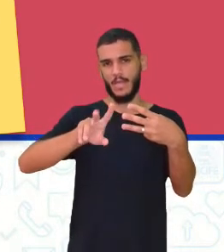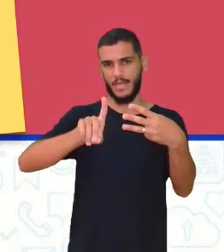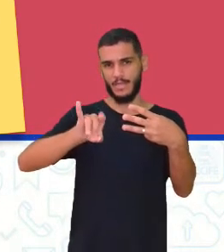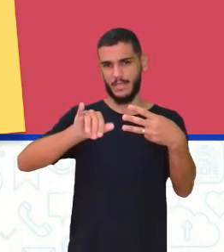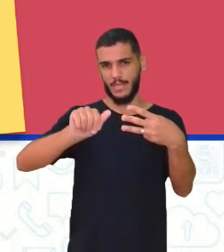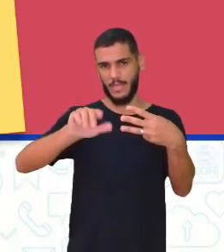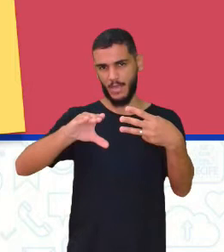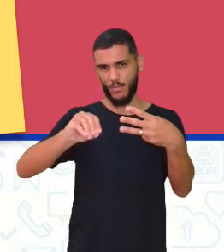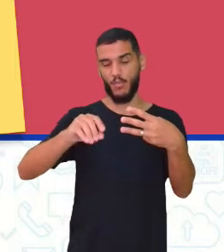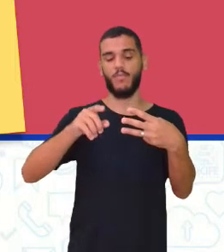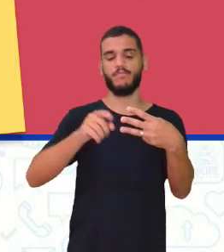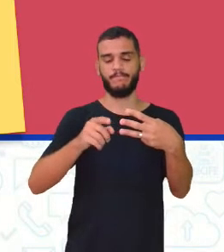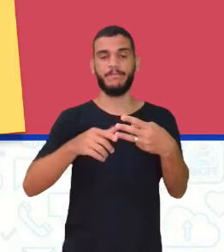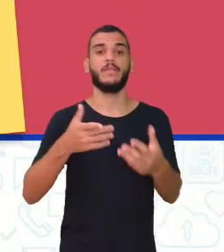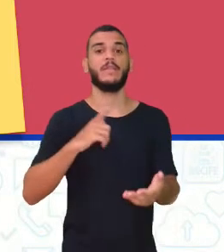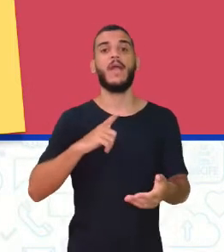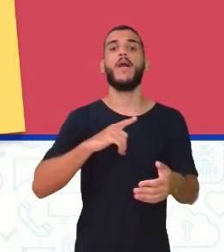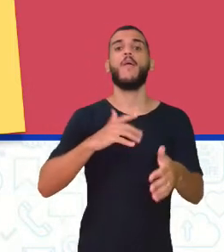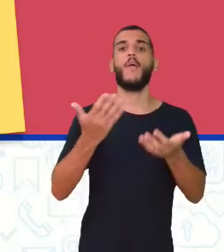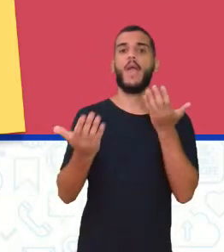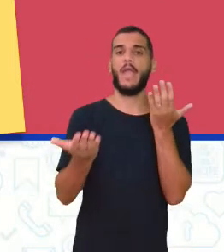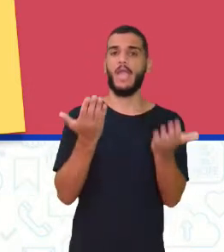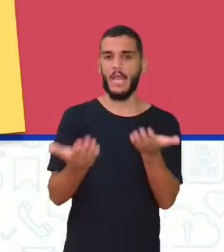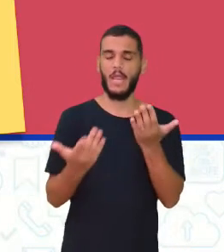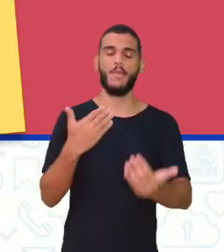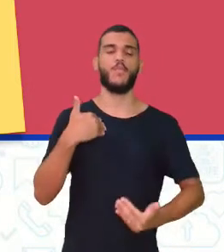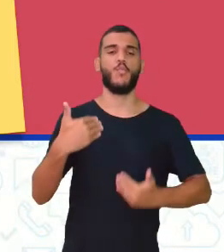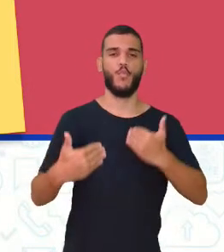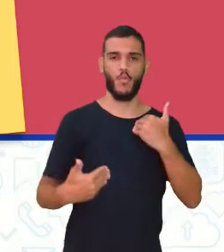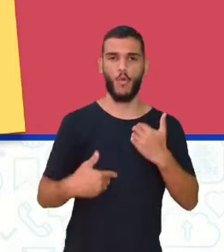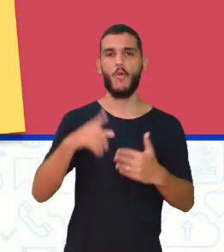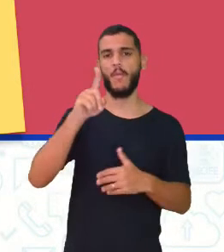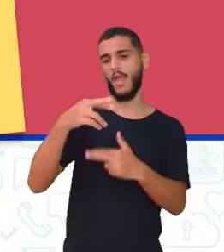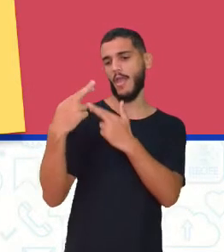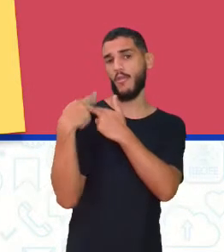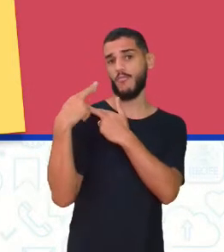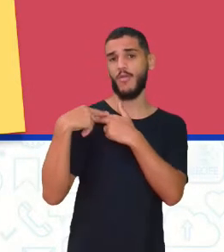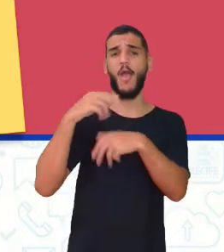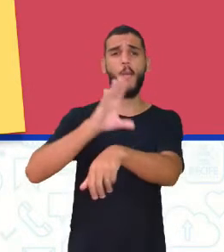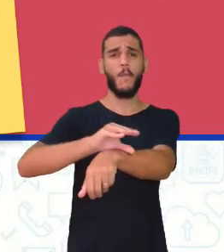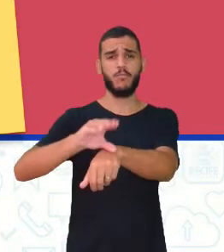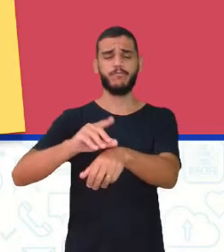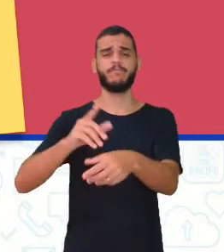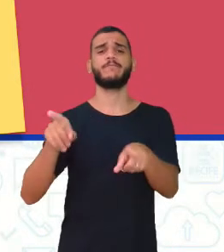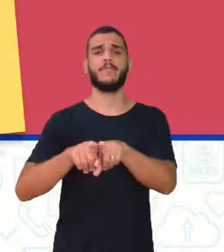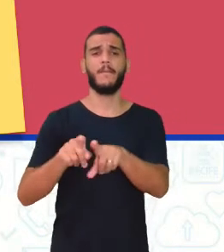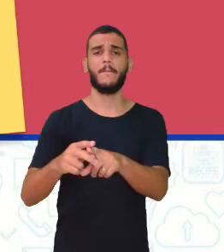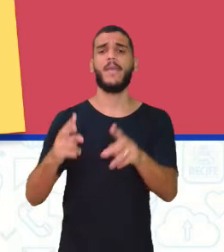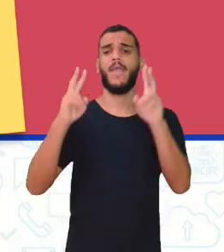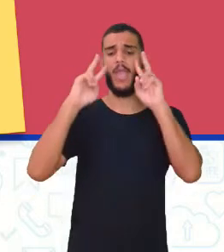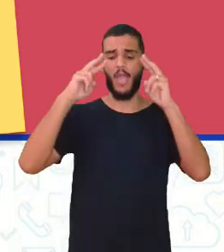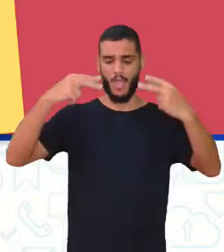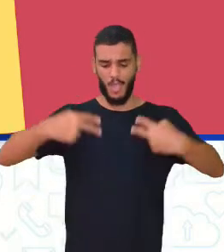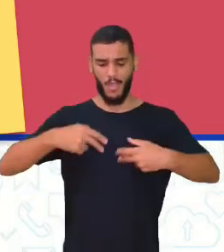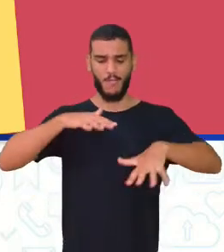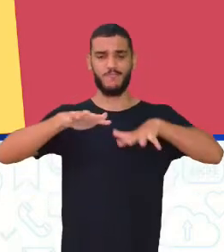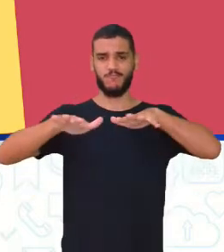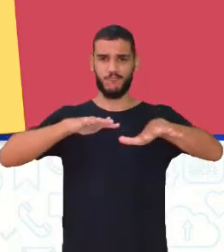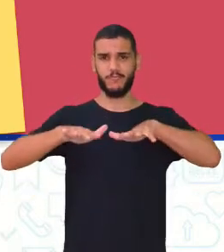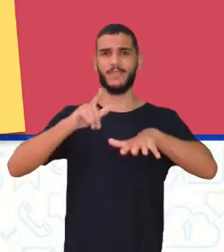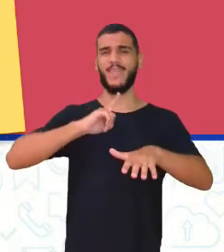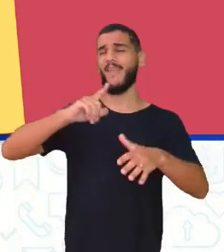nosso corpo. E que também o nosso corpo, né, os cuidados com o nosso sistema locomotor, que existe